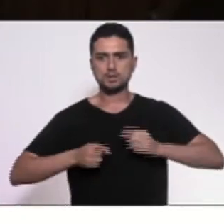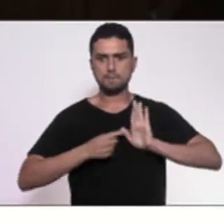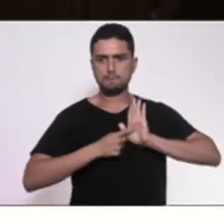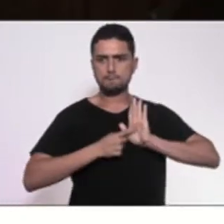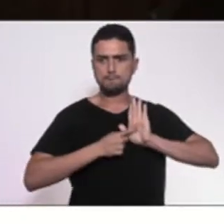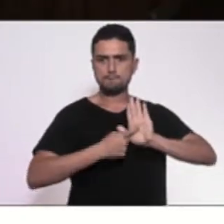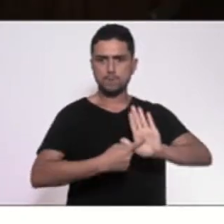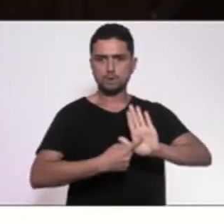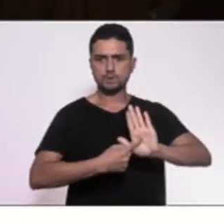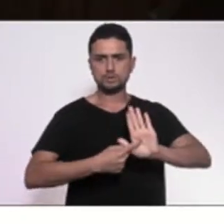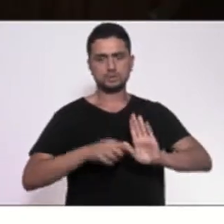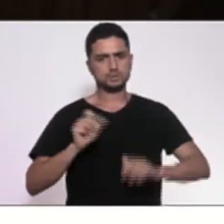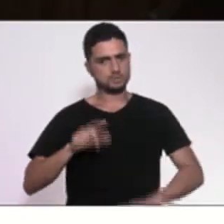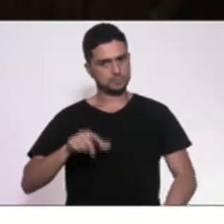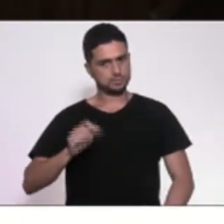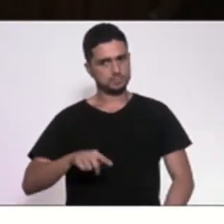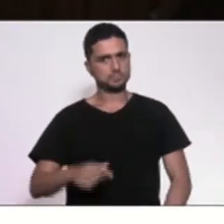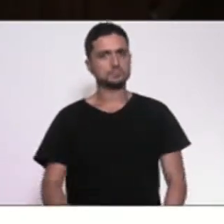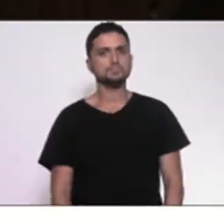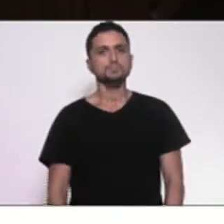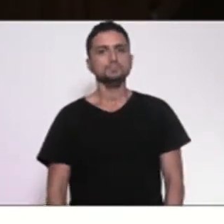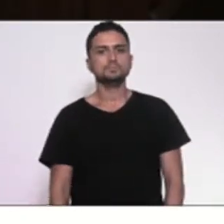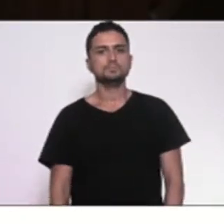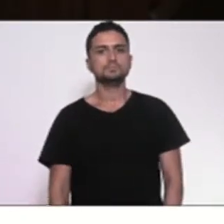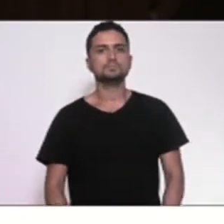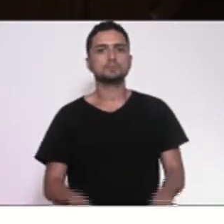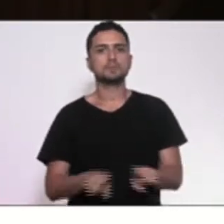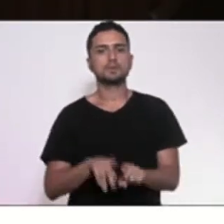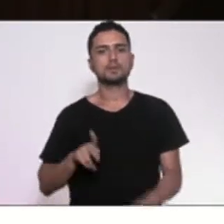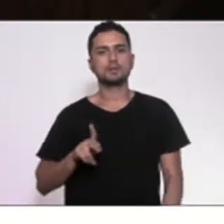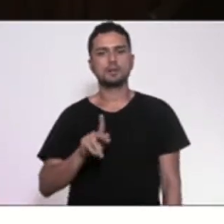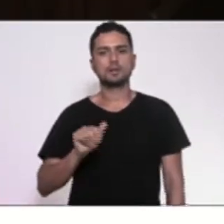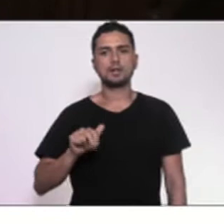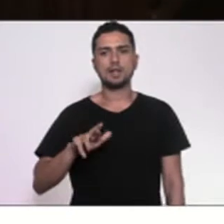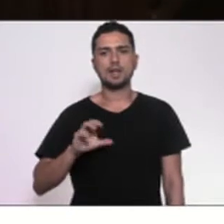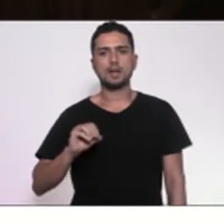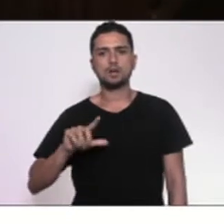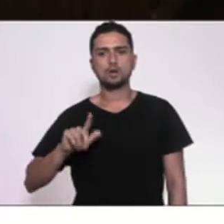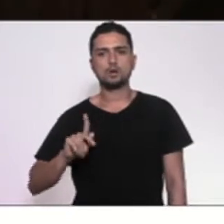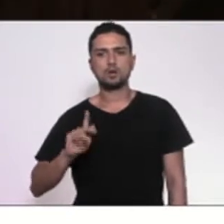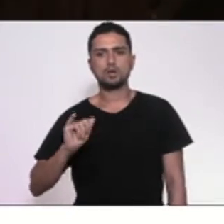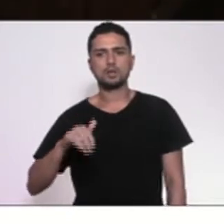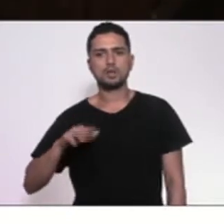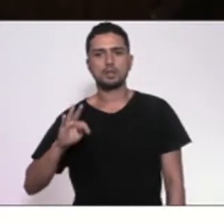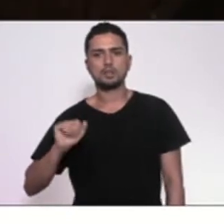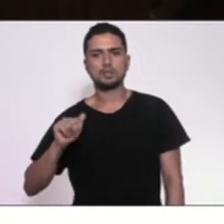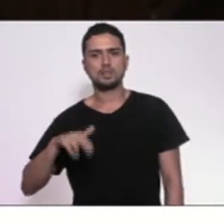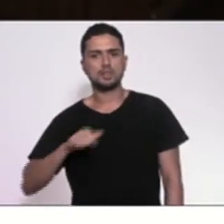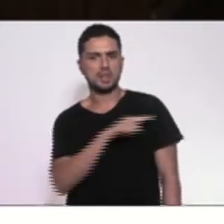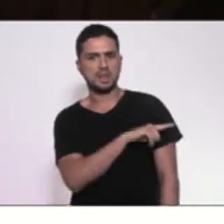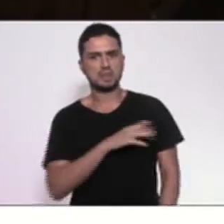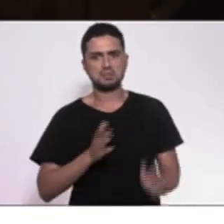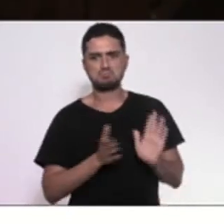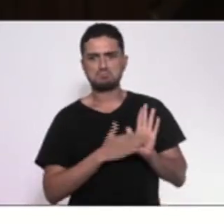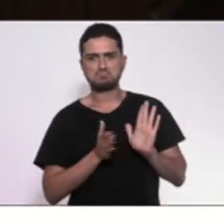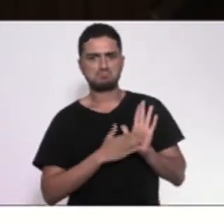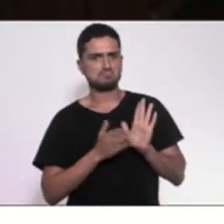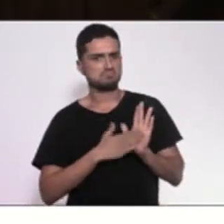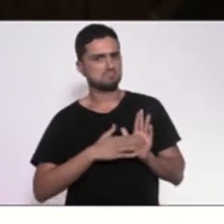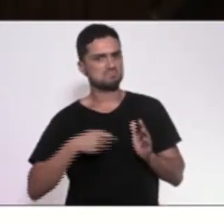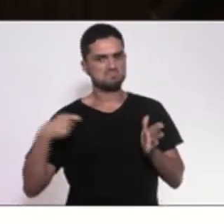ou invisibilidade. Trazer uma homenagem a Carol Quintana, uma querida, pela militância lésbica em